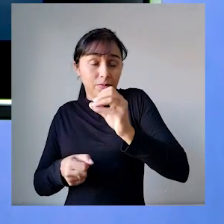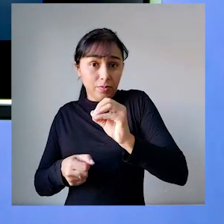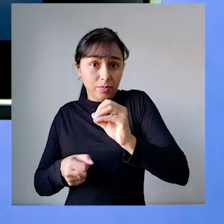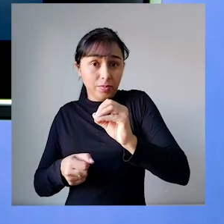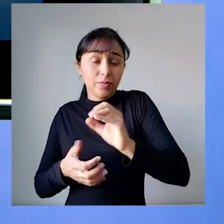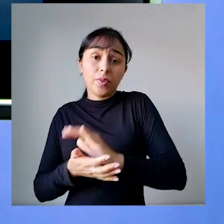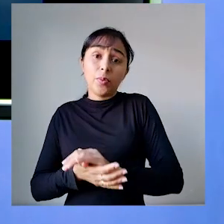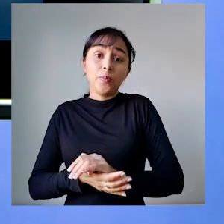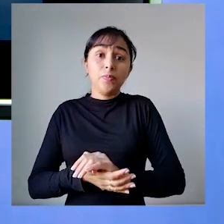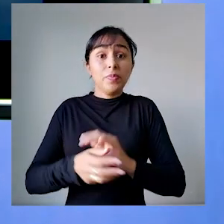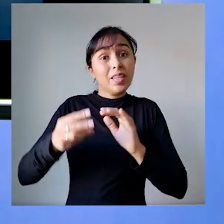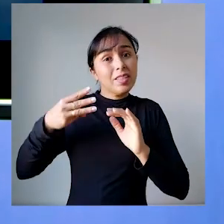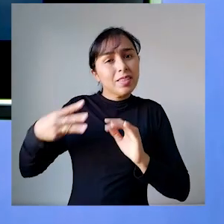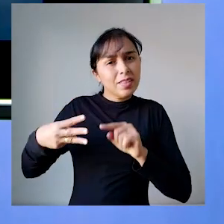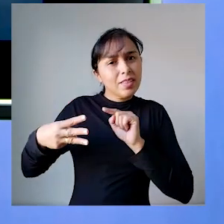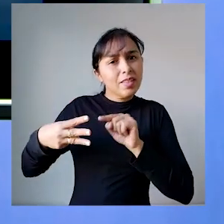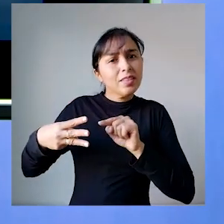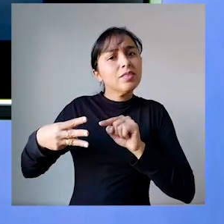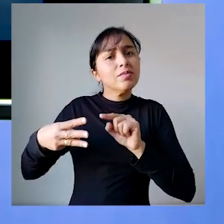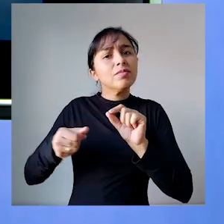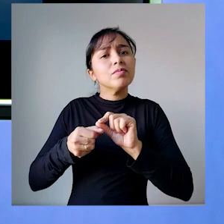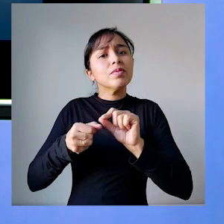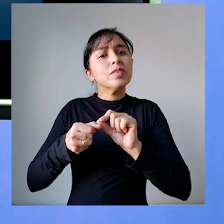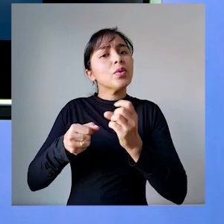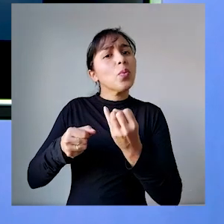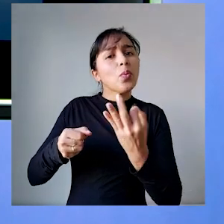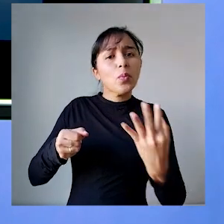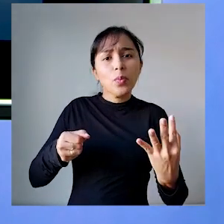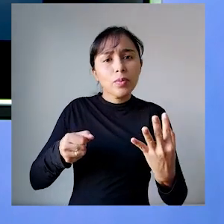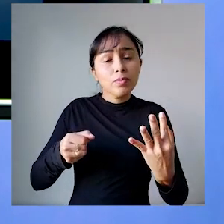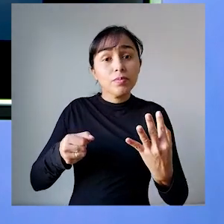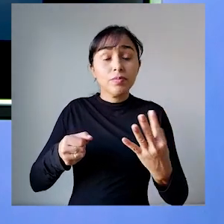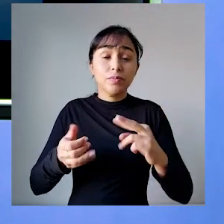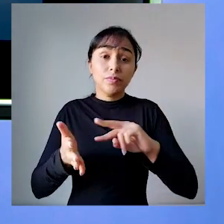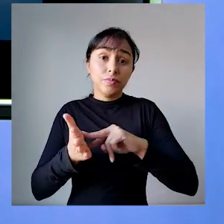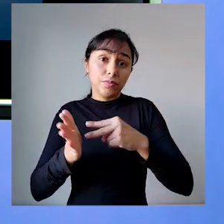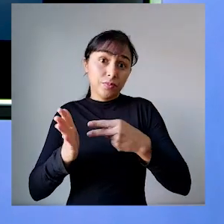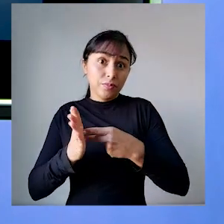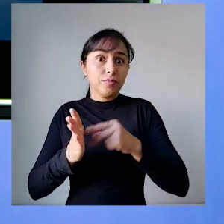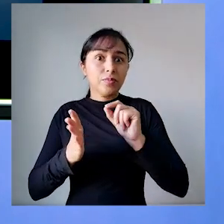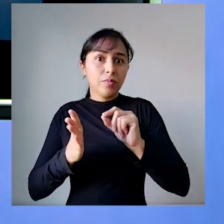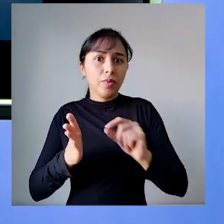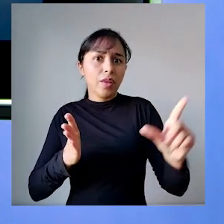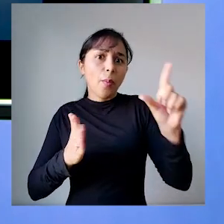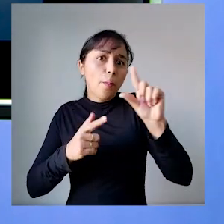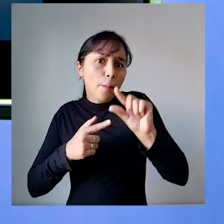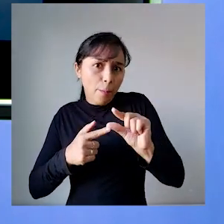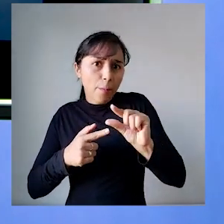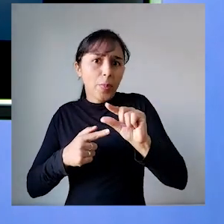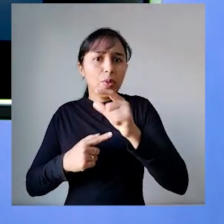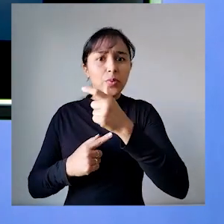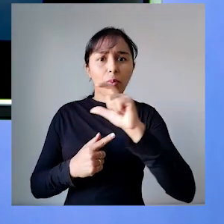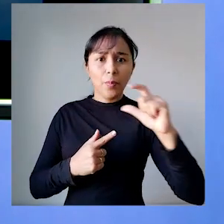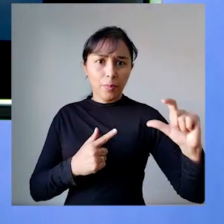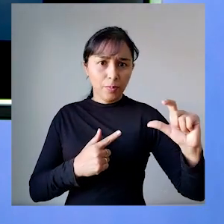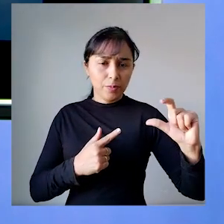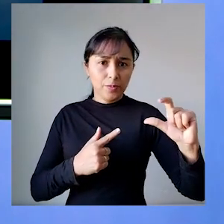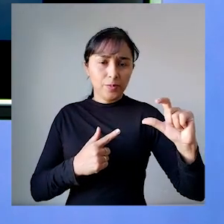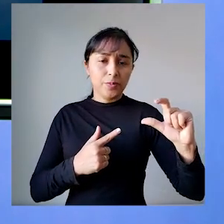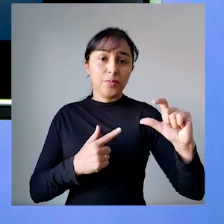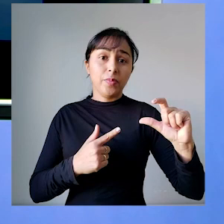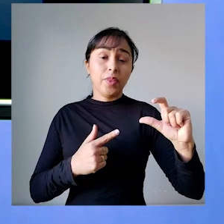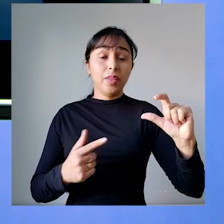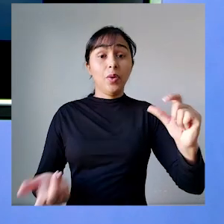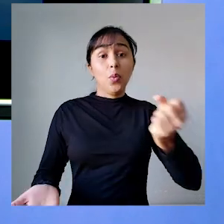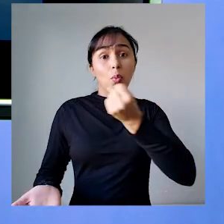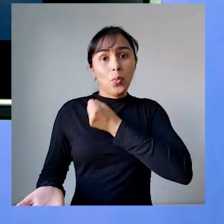vão fazer o quê? Lógico, se eu tenho menos máquinas, a tendência é que eu produza menos peças. Então, se eu vou produzir menos, o menor dos